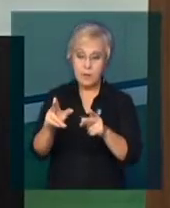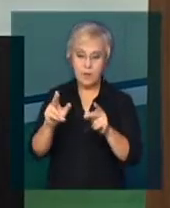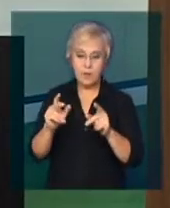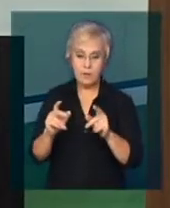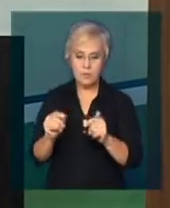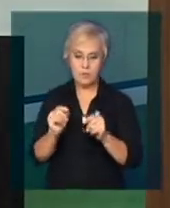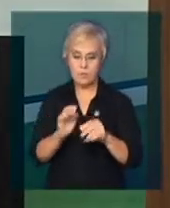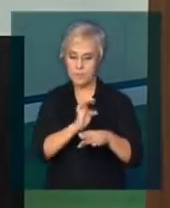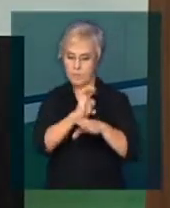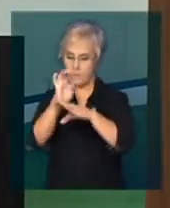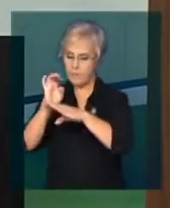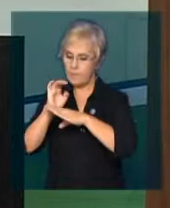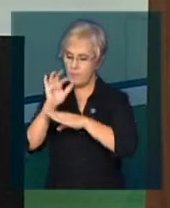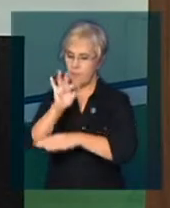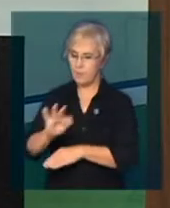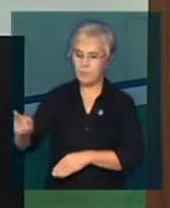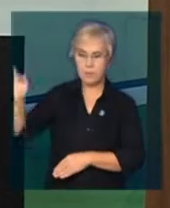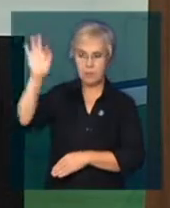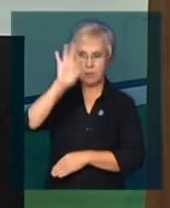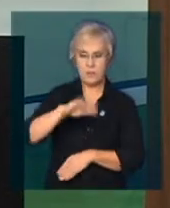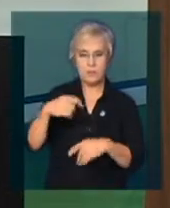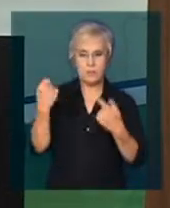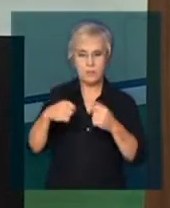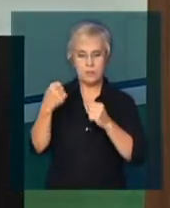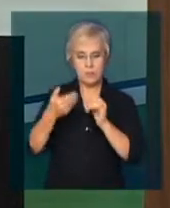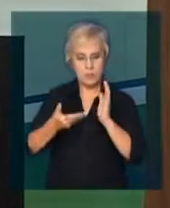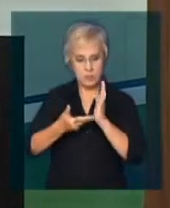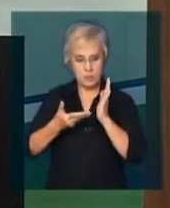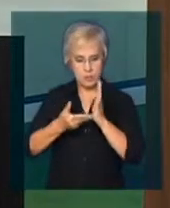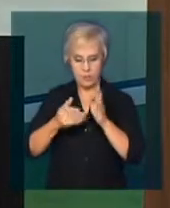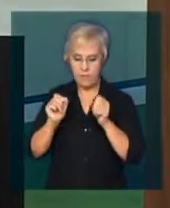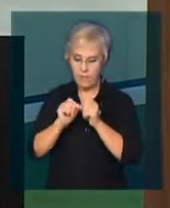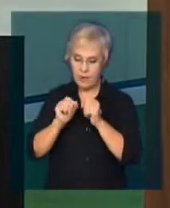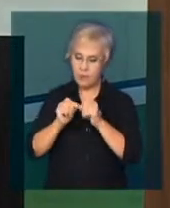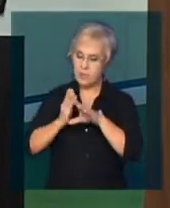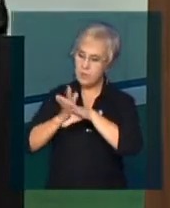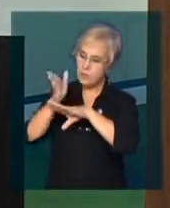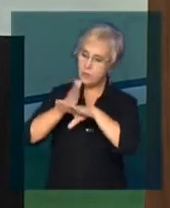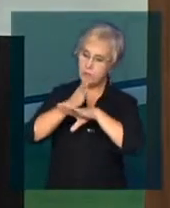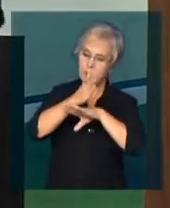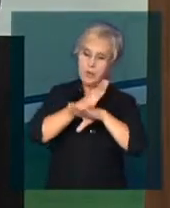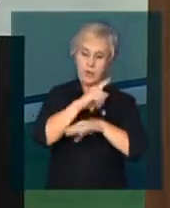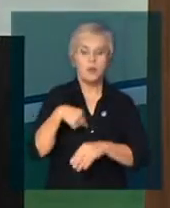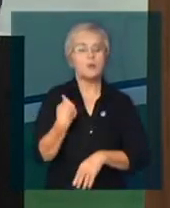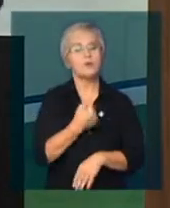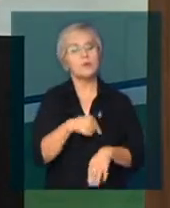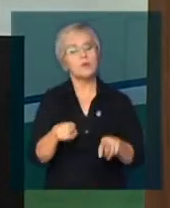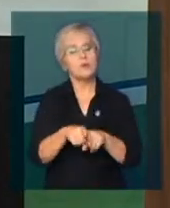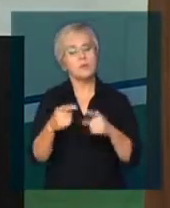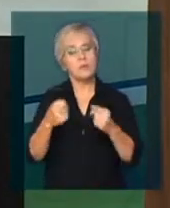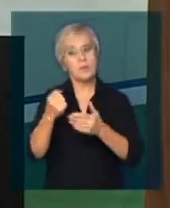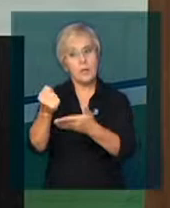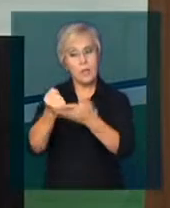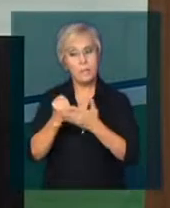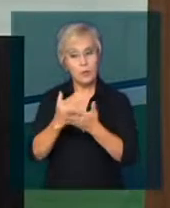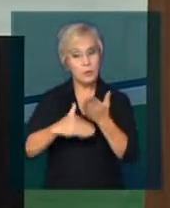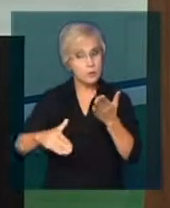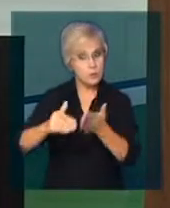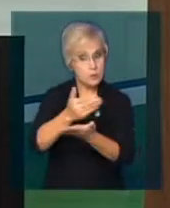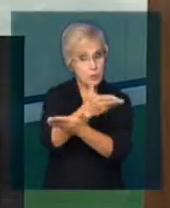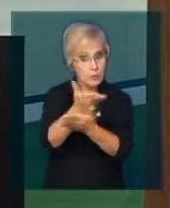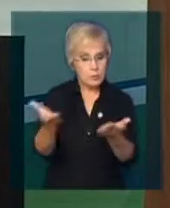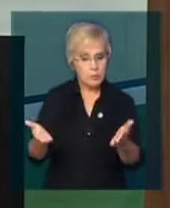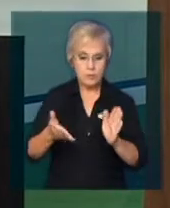que os entes federados precisam que a Câmara faça isso, nós também precisamos do apoio de todos vocês para